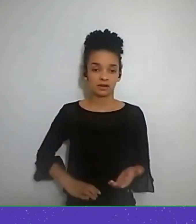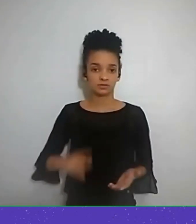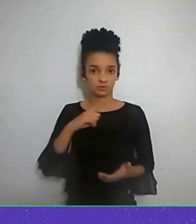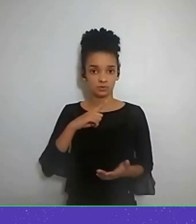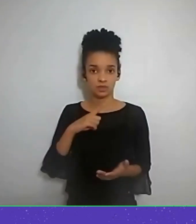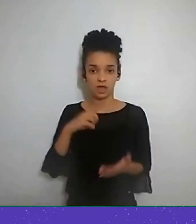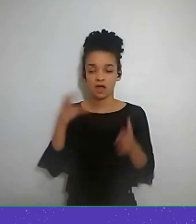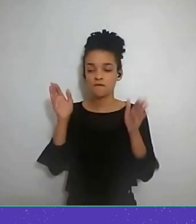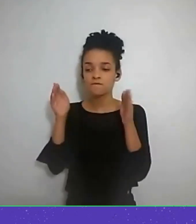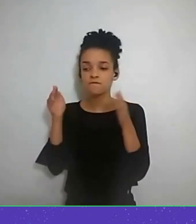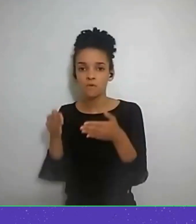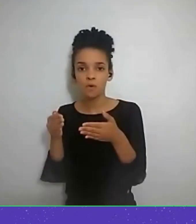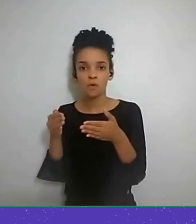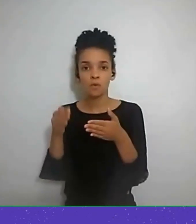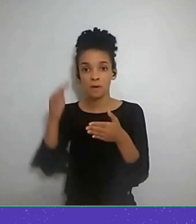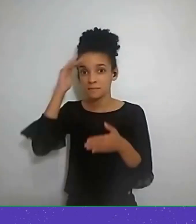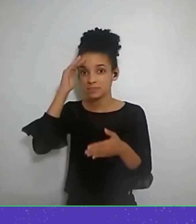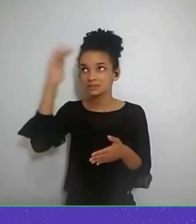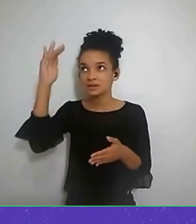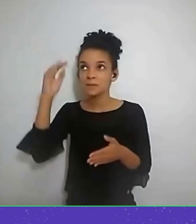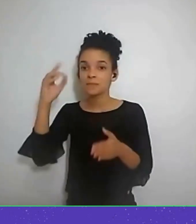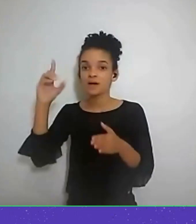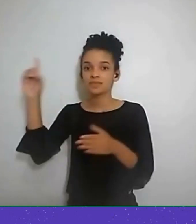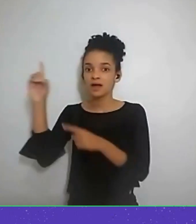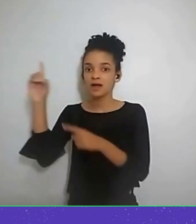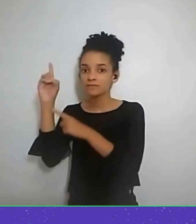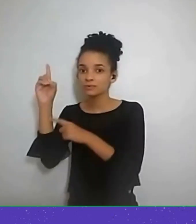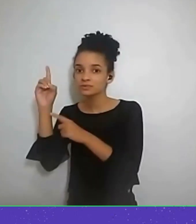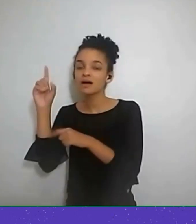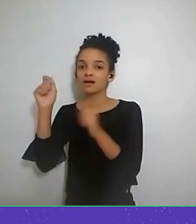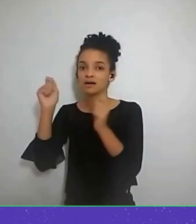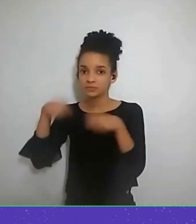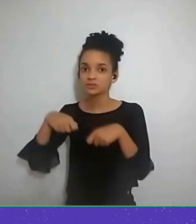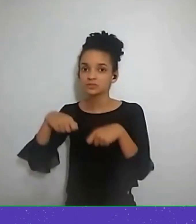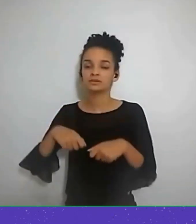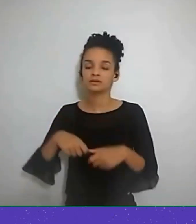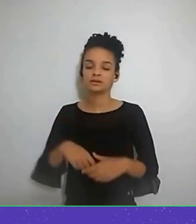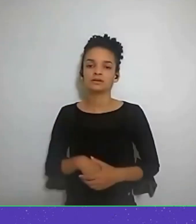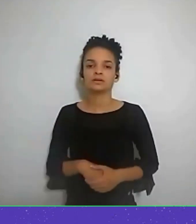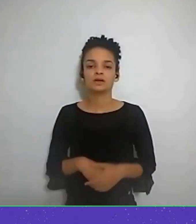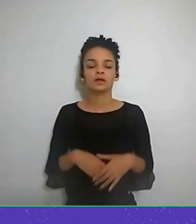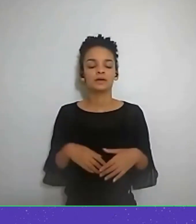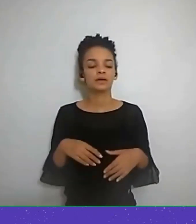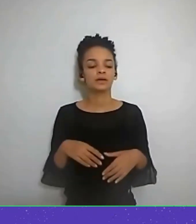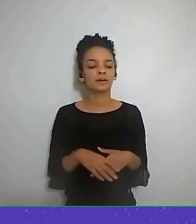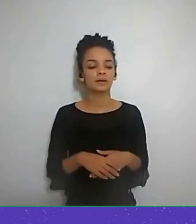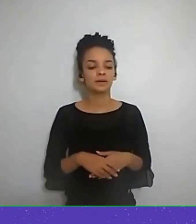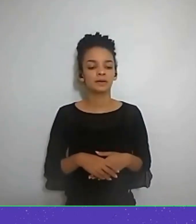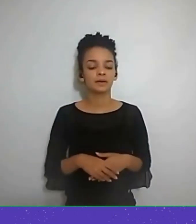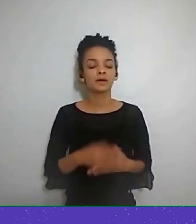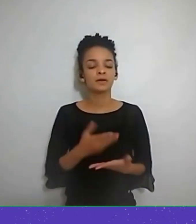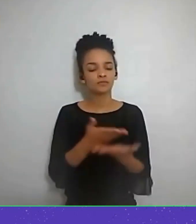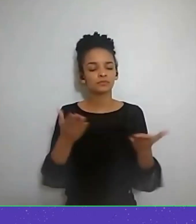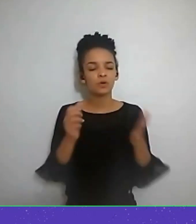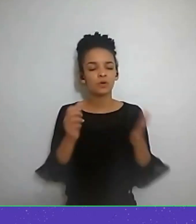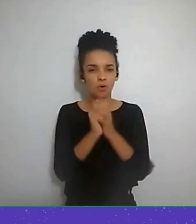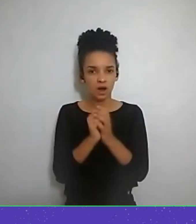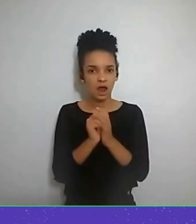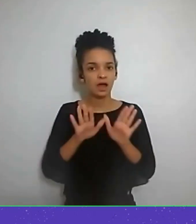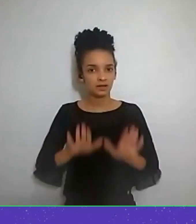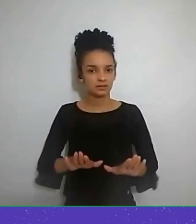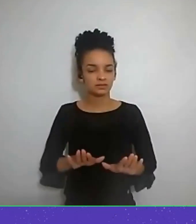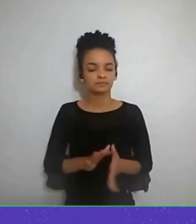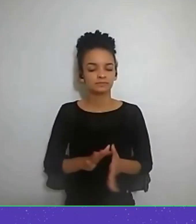Pai. Versículo 9: portanto vós orareis assim: Pai nosso que estás nos